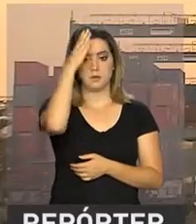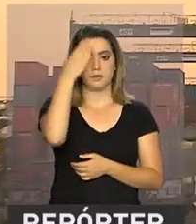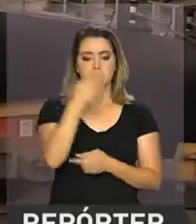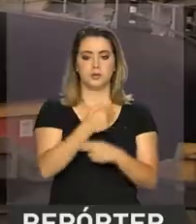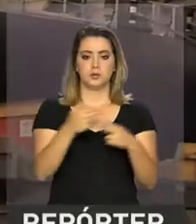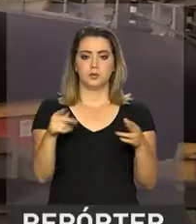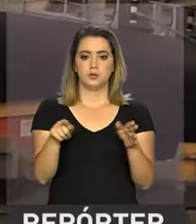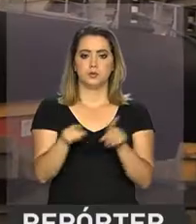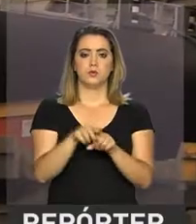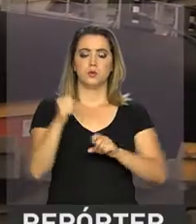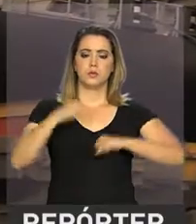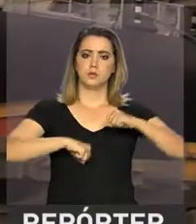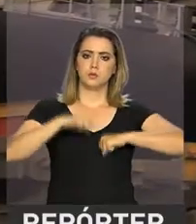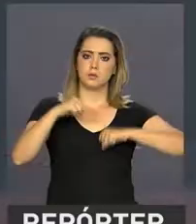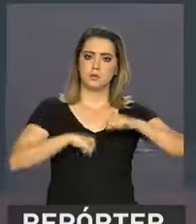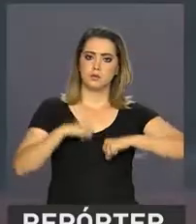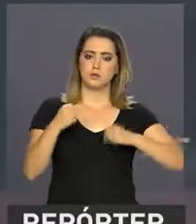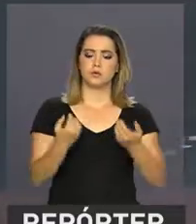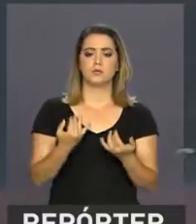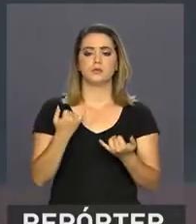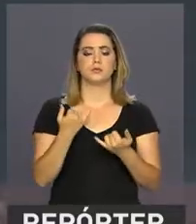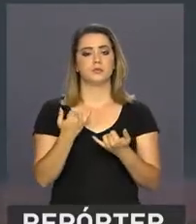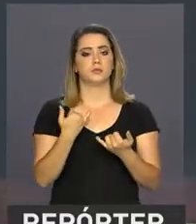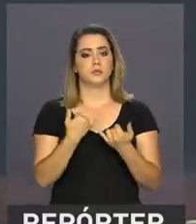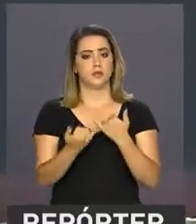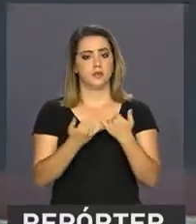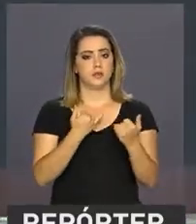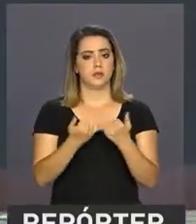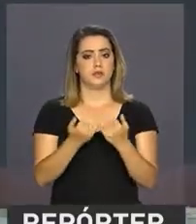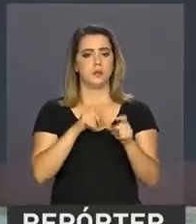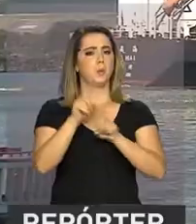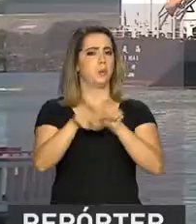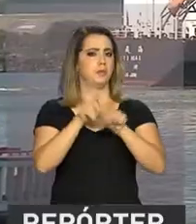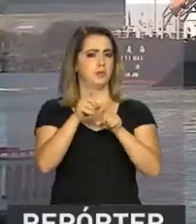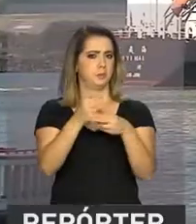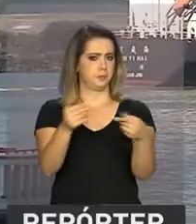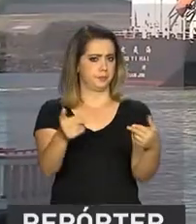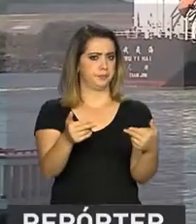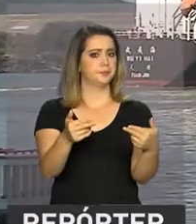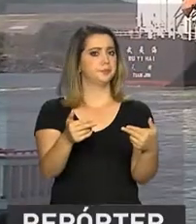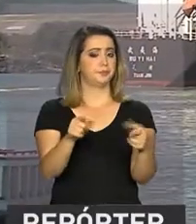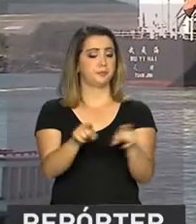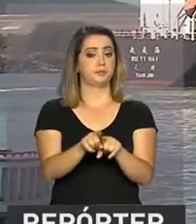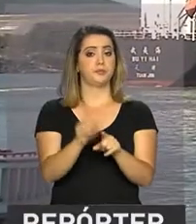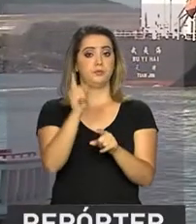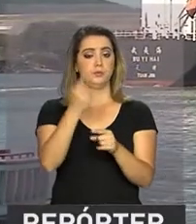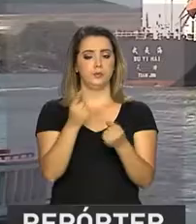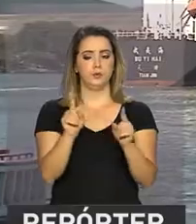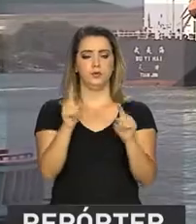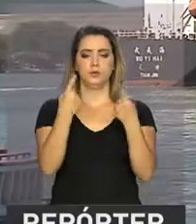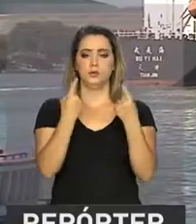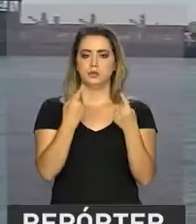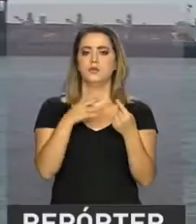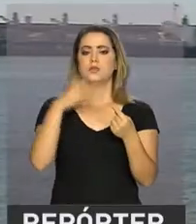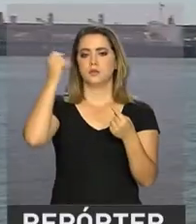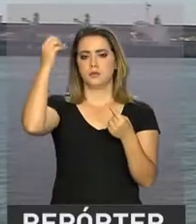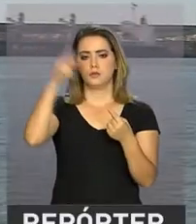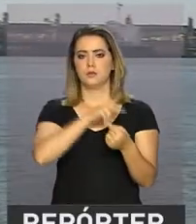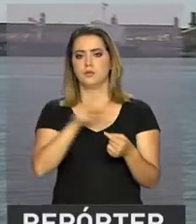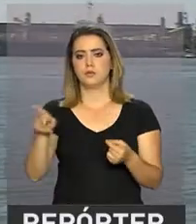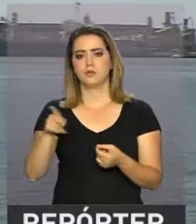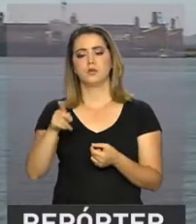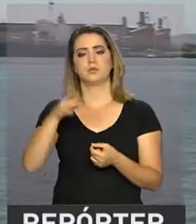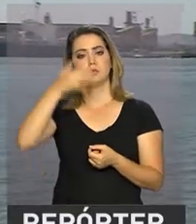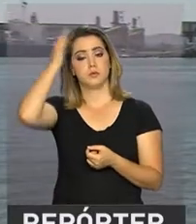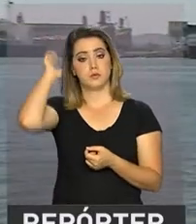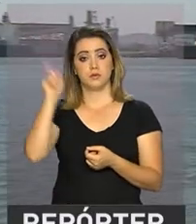produtos industrializados como componentes eletrônicos e um dos desafios na viagem do presidente michel temer é